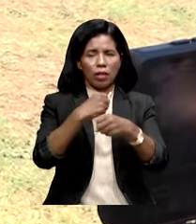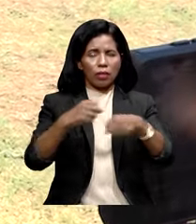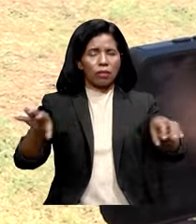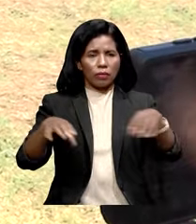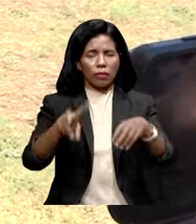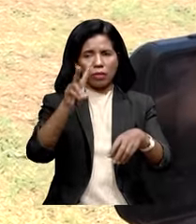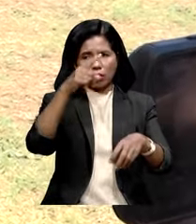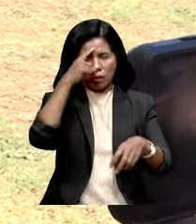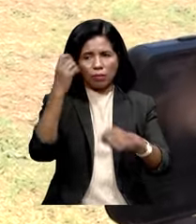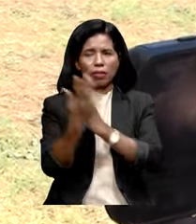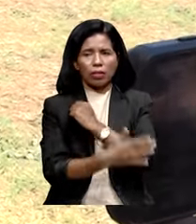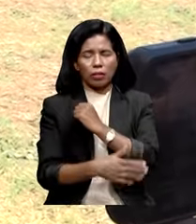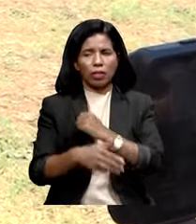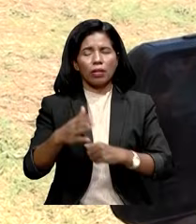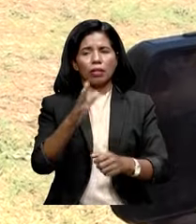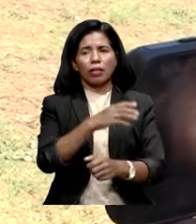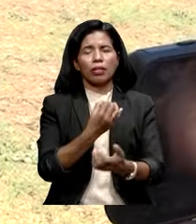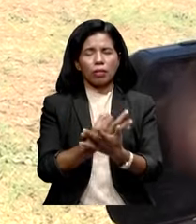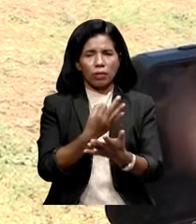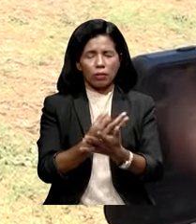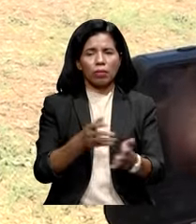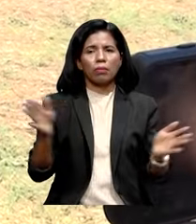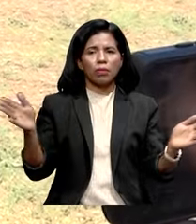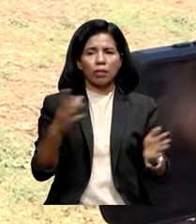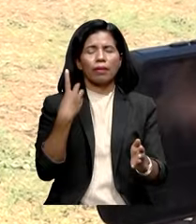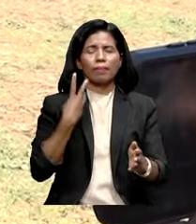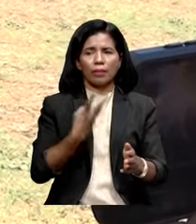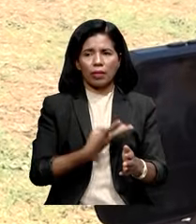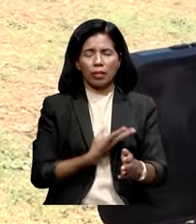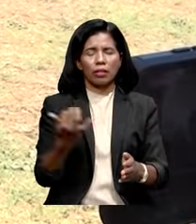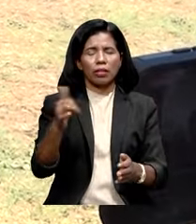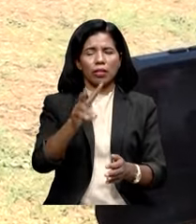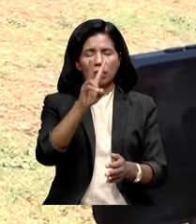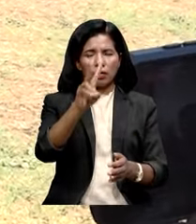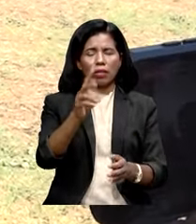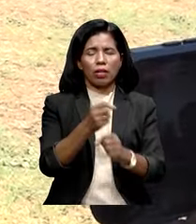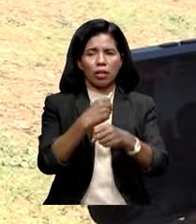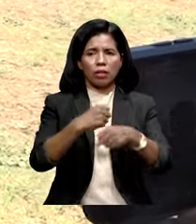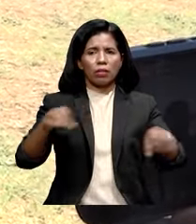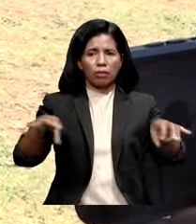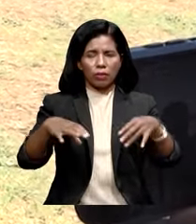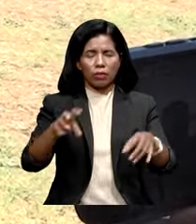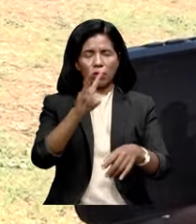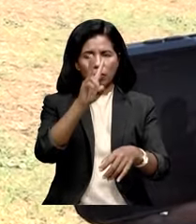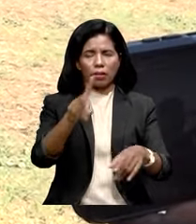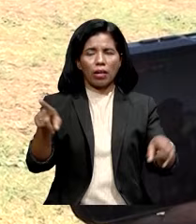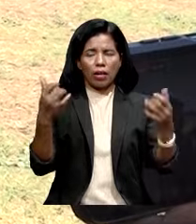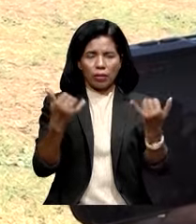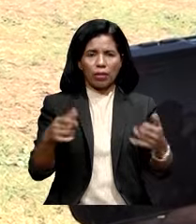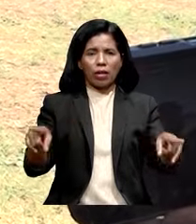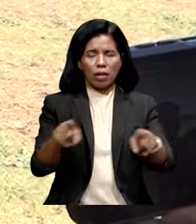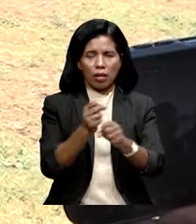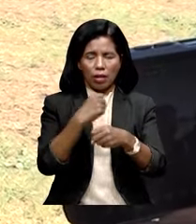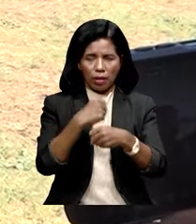Tamita nação aqui, ita osamos menos, então, se na rua, halo dupla função, mas agora dá o halo,